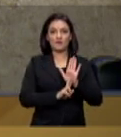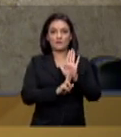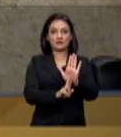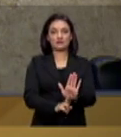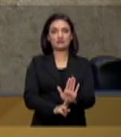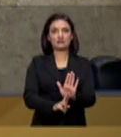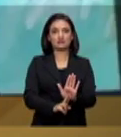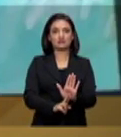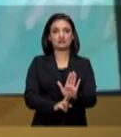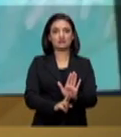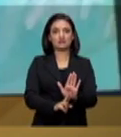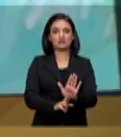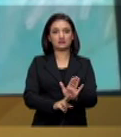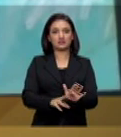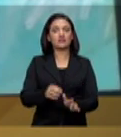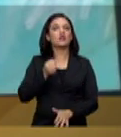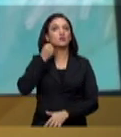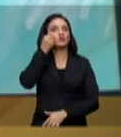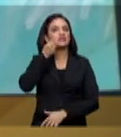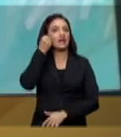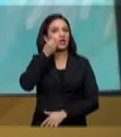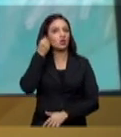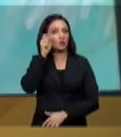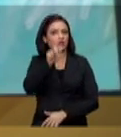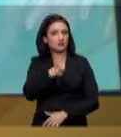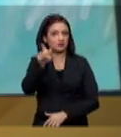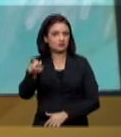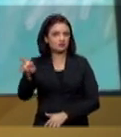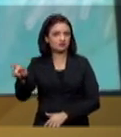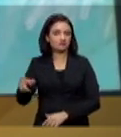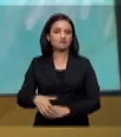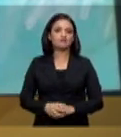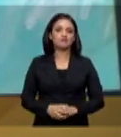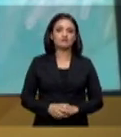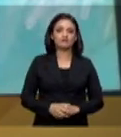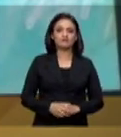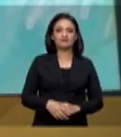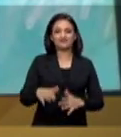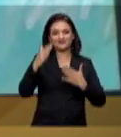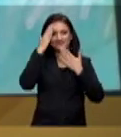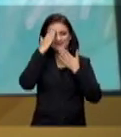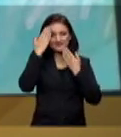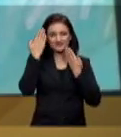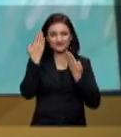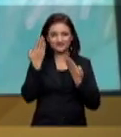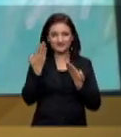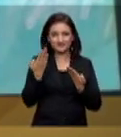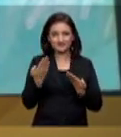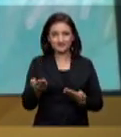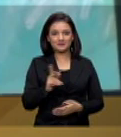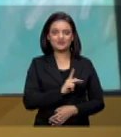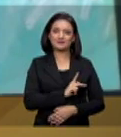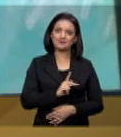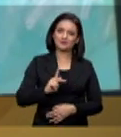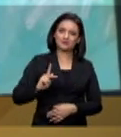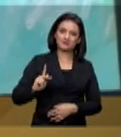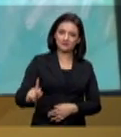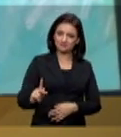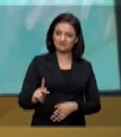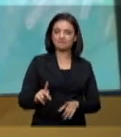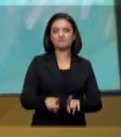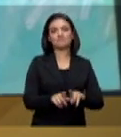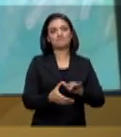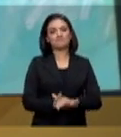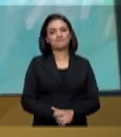Muito obrigado, senhor excelentíssimo, senhor ministro-presidente, nobre corpo constitucional, pátria, a quem saúdo na pessoa do excelentíssimo ministro